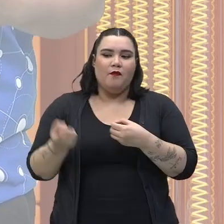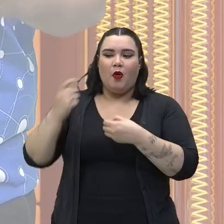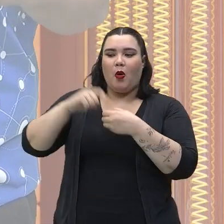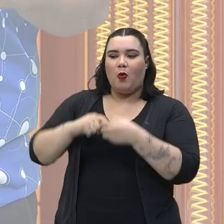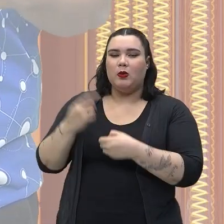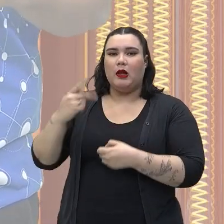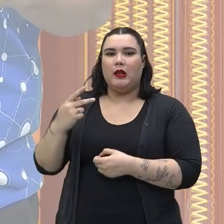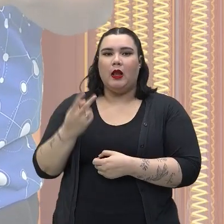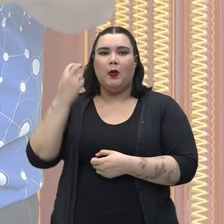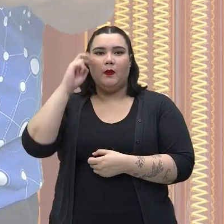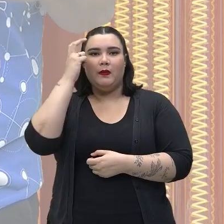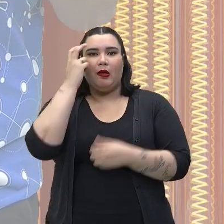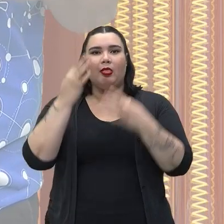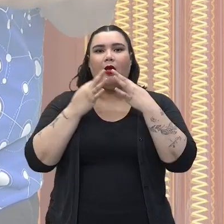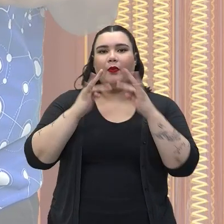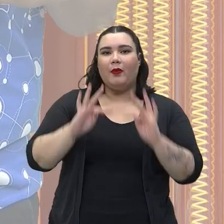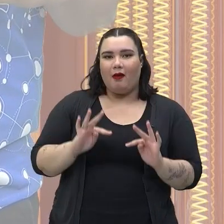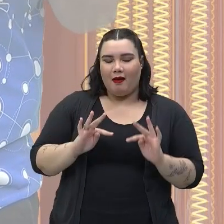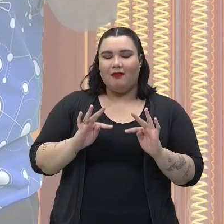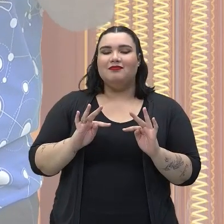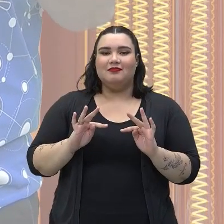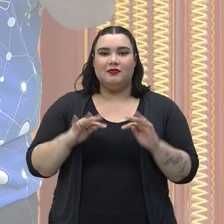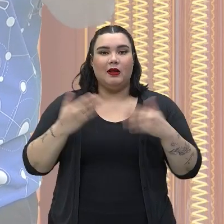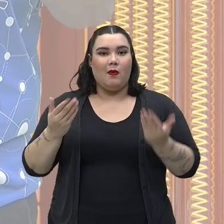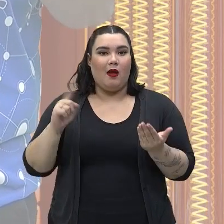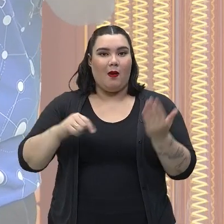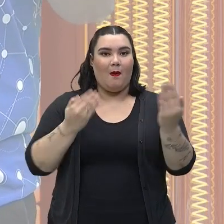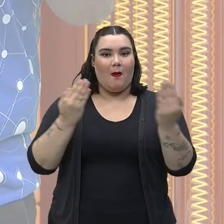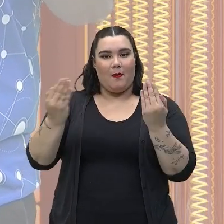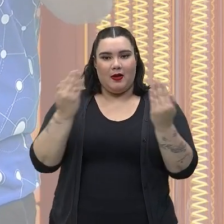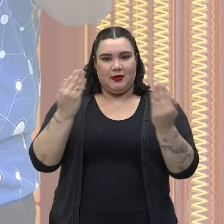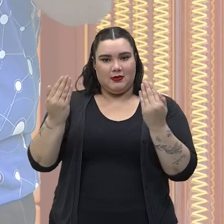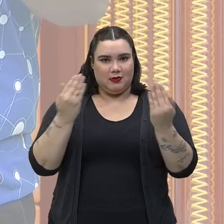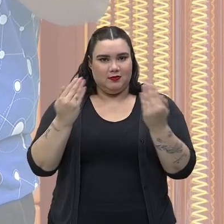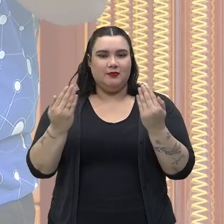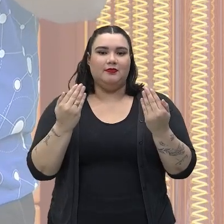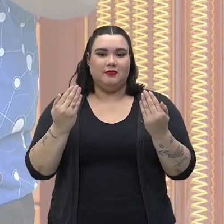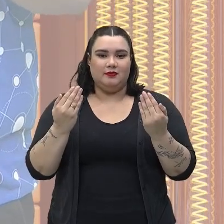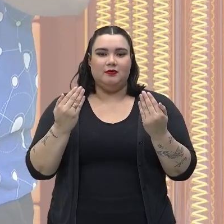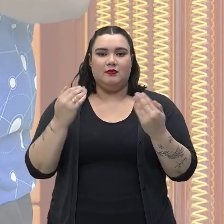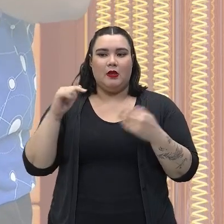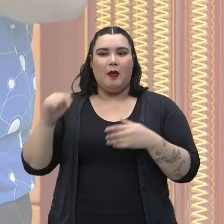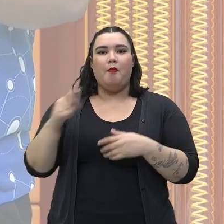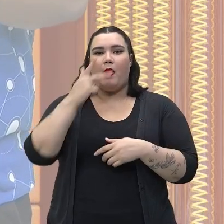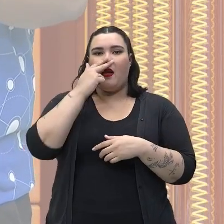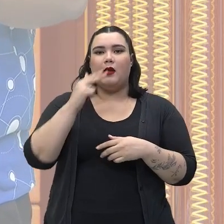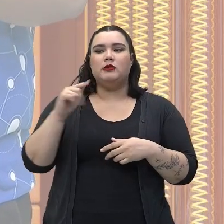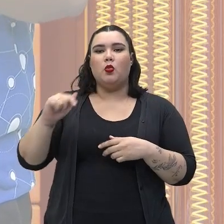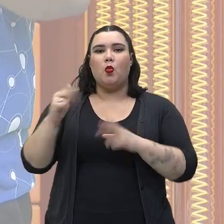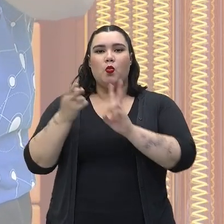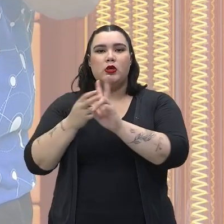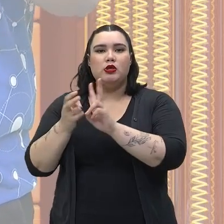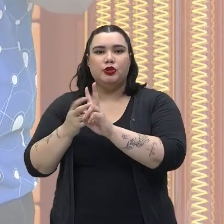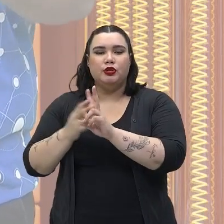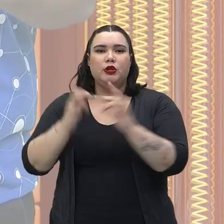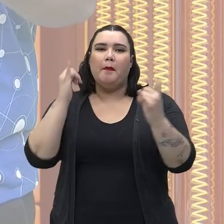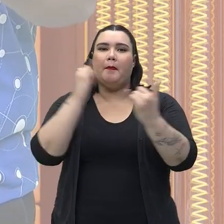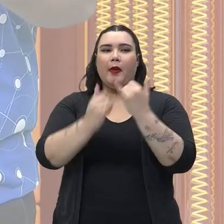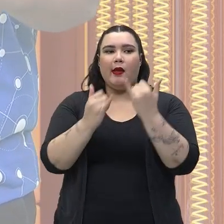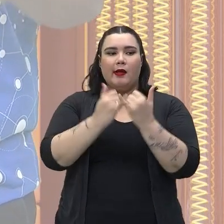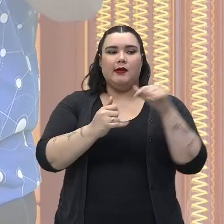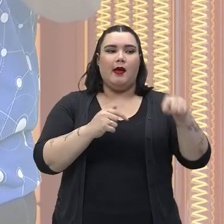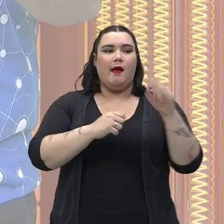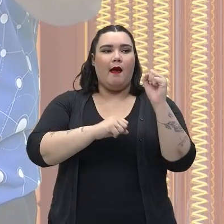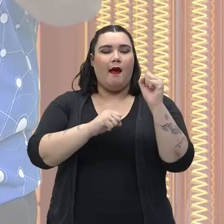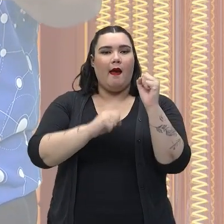seus hábitos originais. Então, isso que ele compara, o indígena ali com a murta, não é? Que ele seria essa